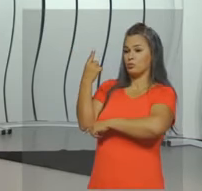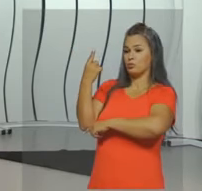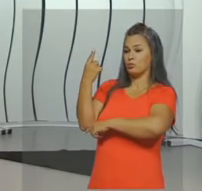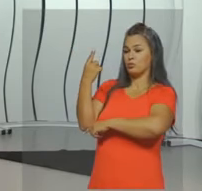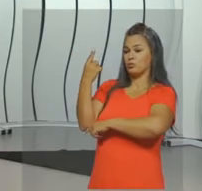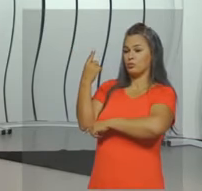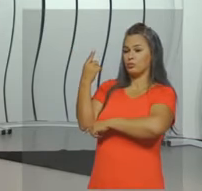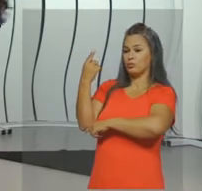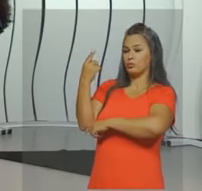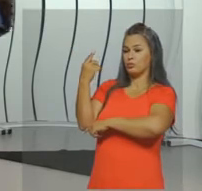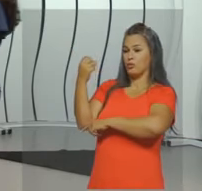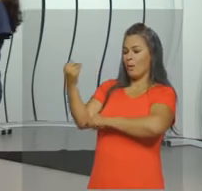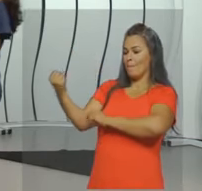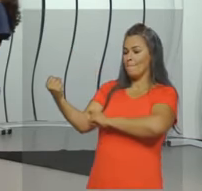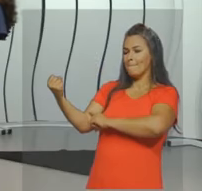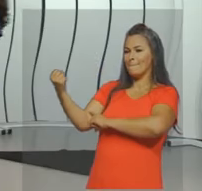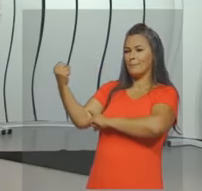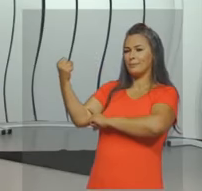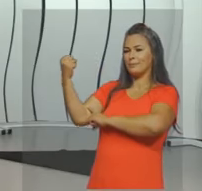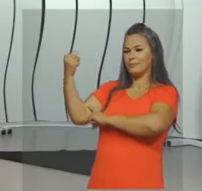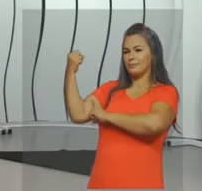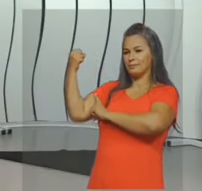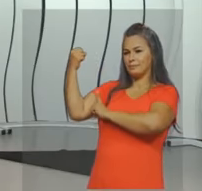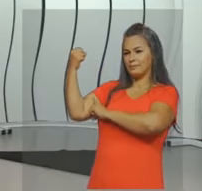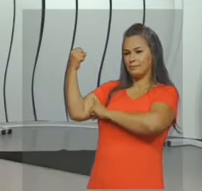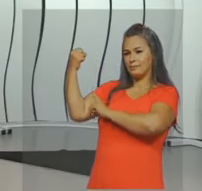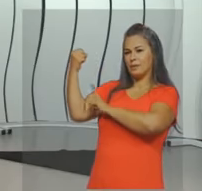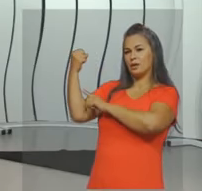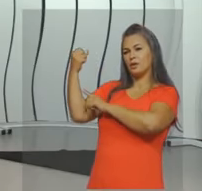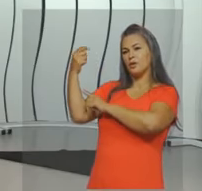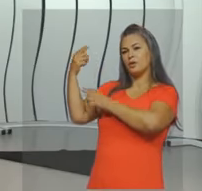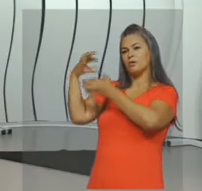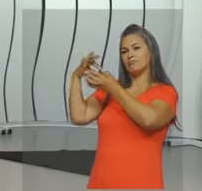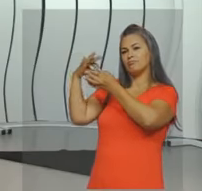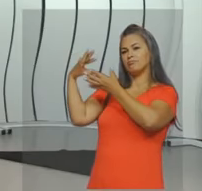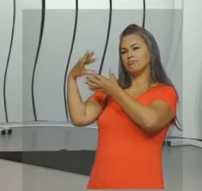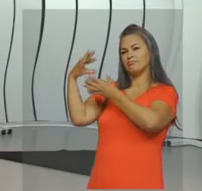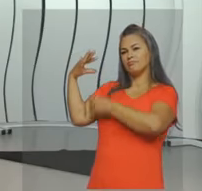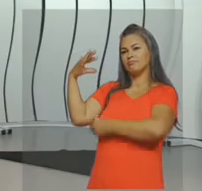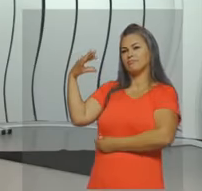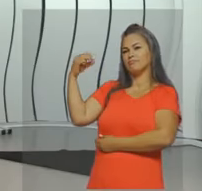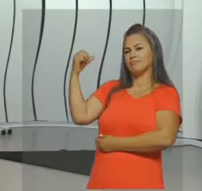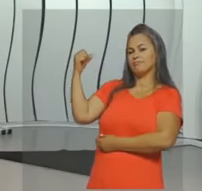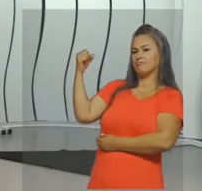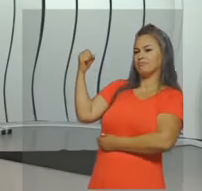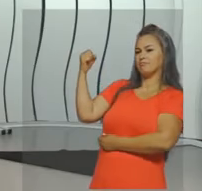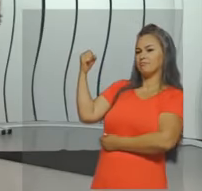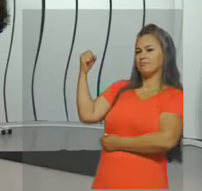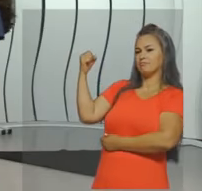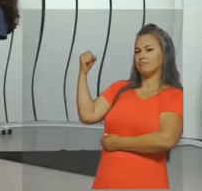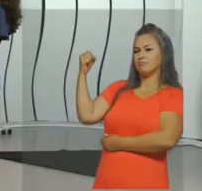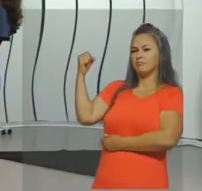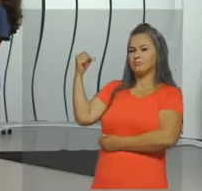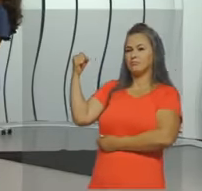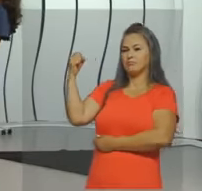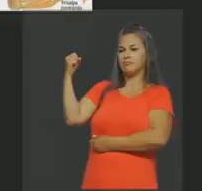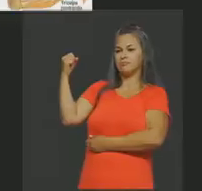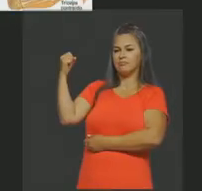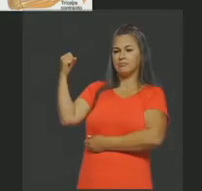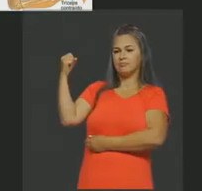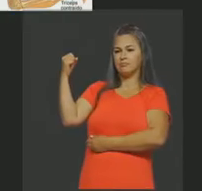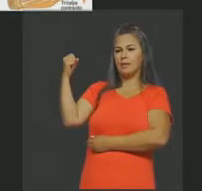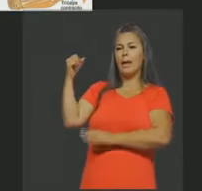dupla de músculos trabalhando aí, tá? Tríceps está relaxado, bíceps está contraído. Aí, aqui